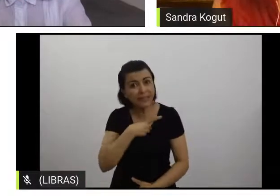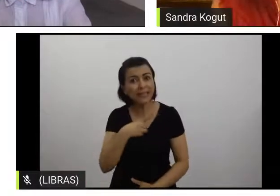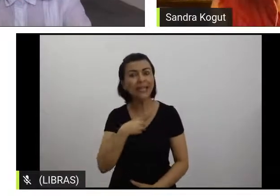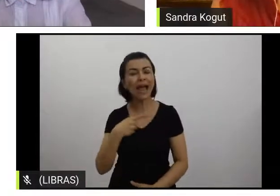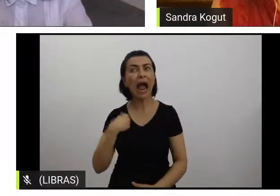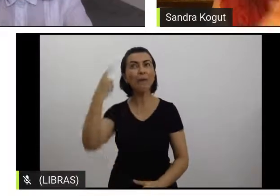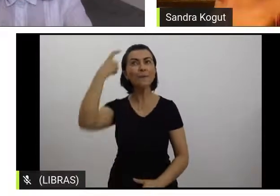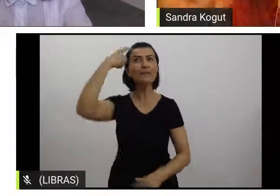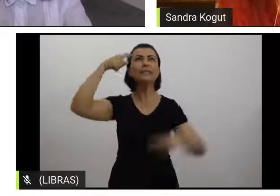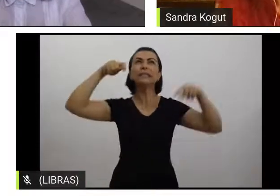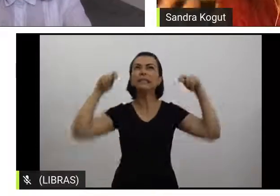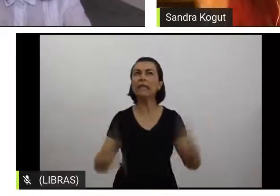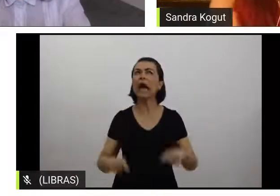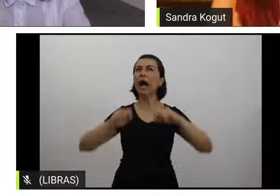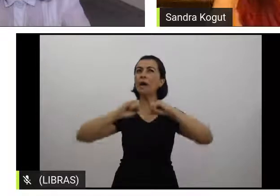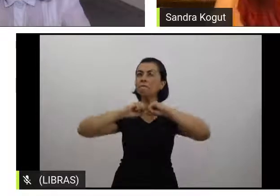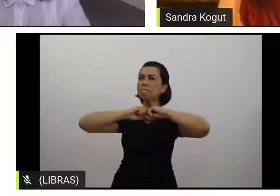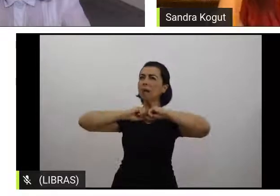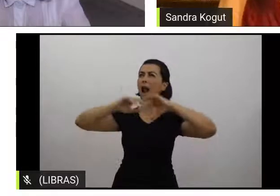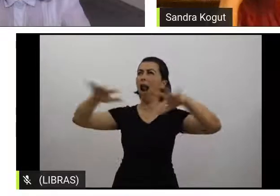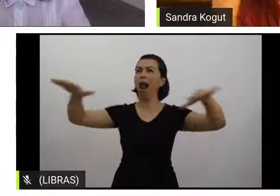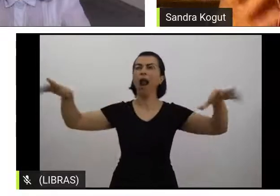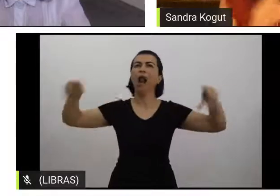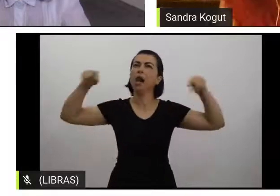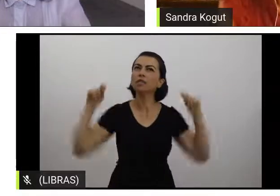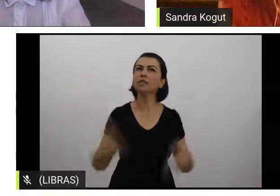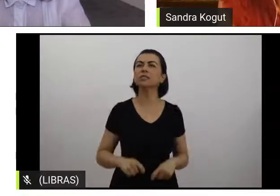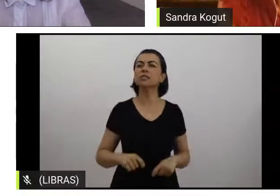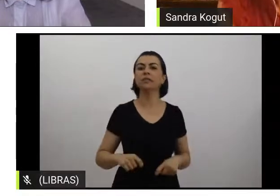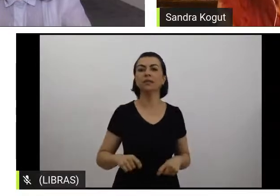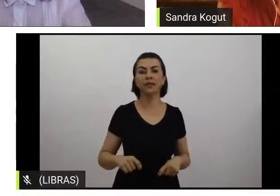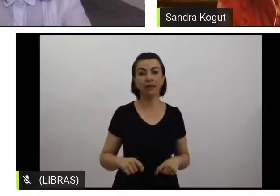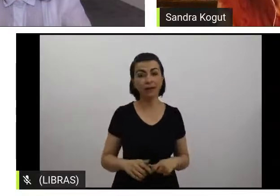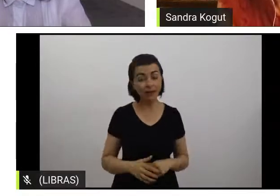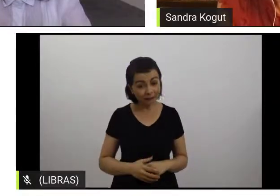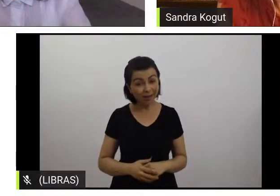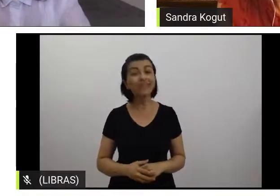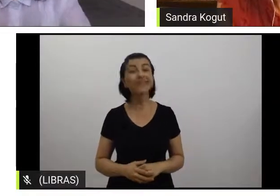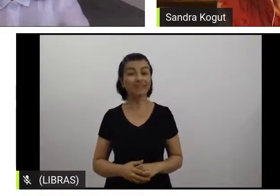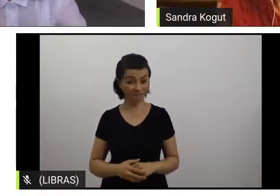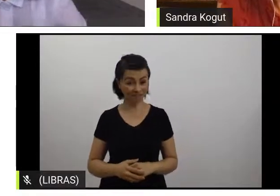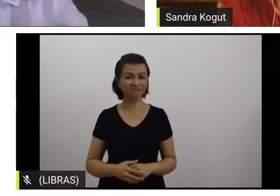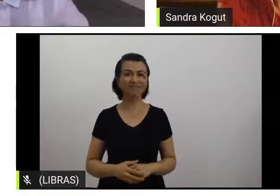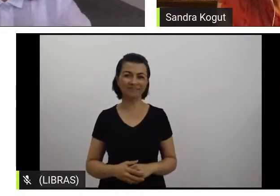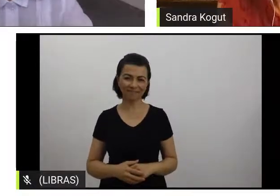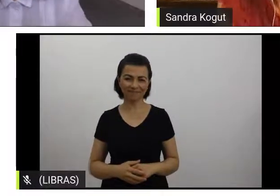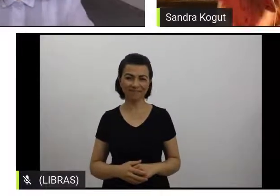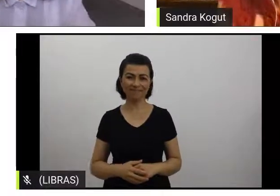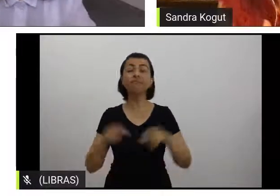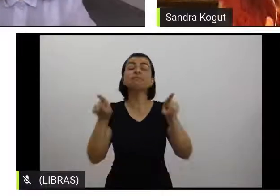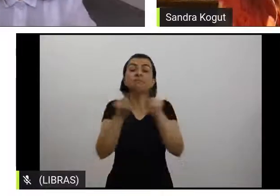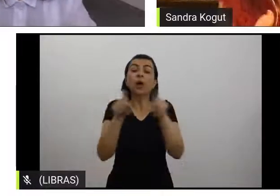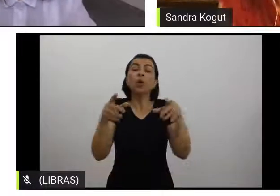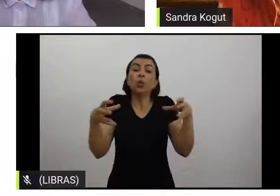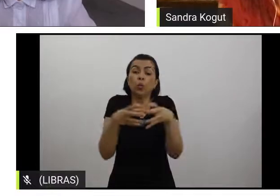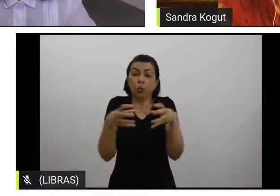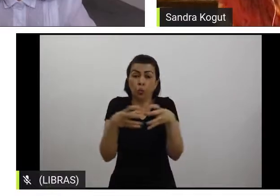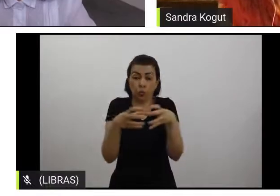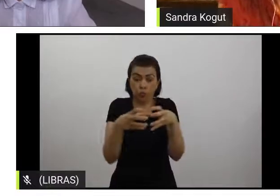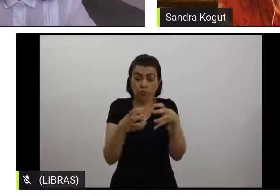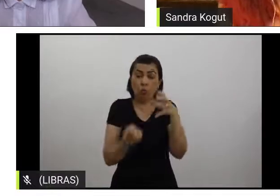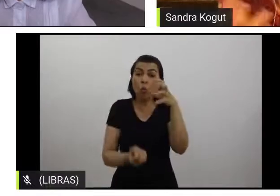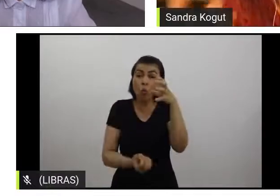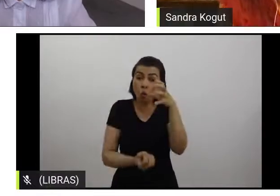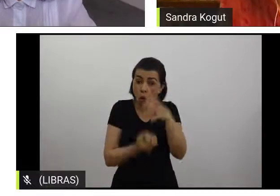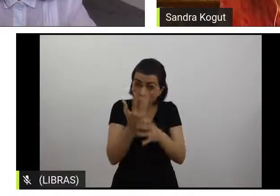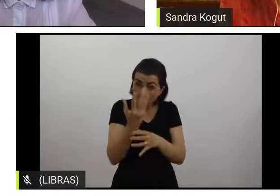esse convite, isso depois cresceu, e esse centro... que estava sendo formado, inaugurou com o Parabolic